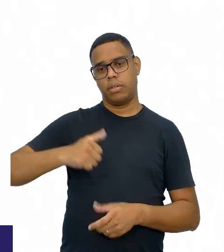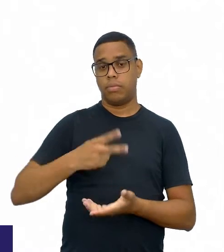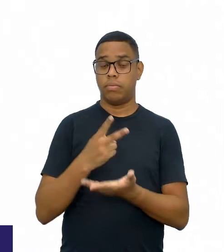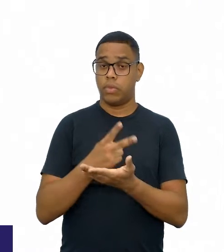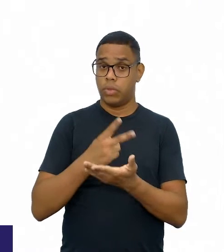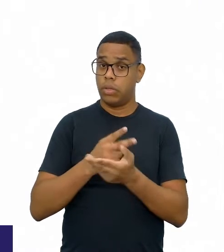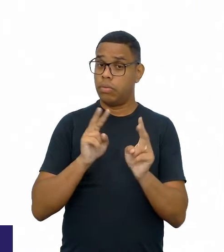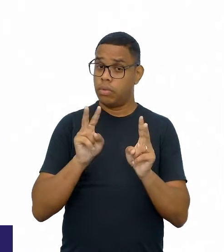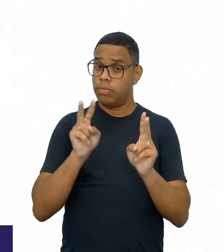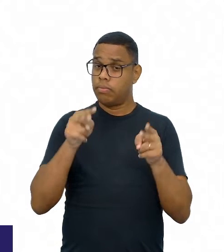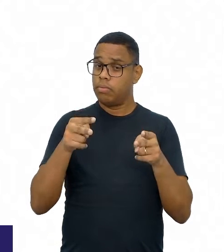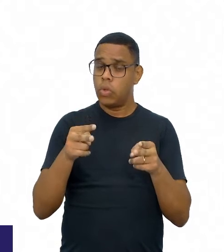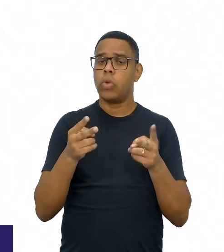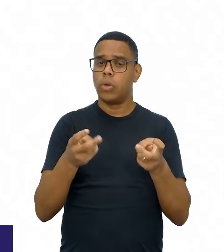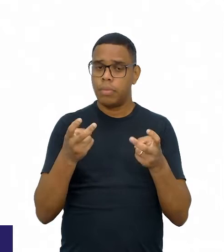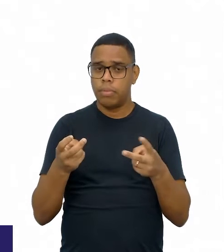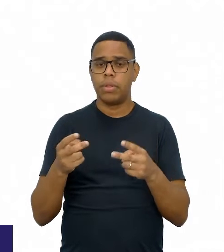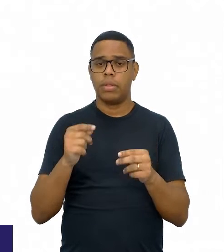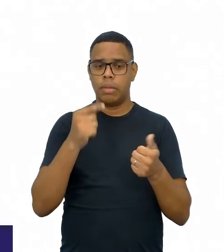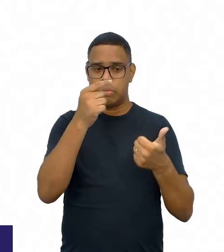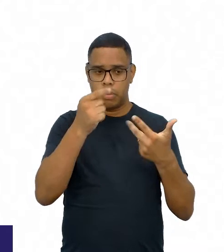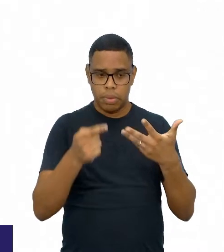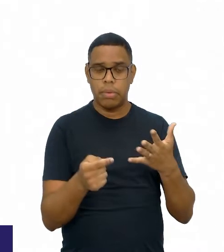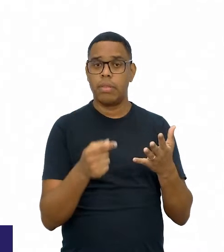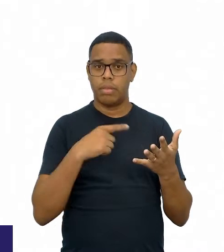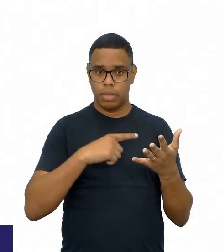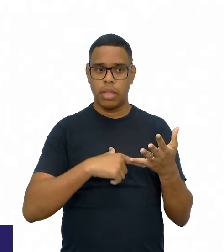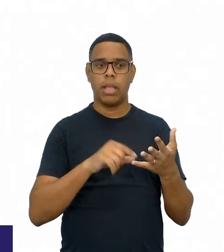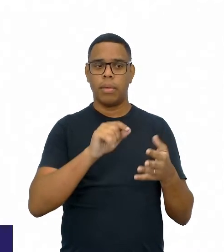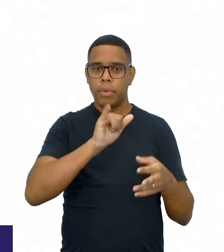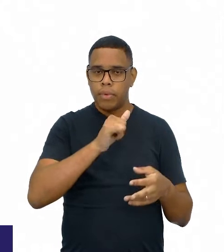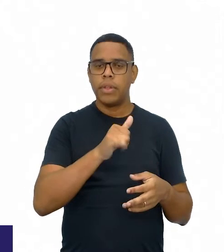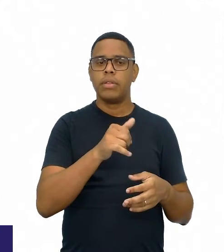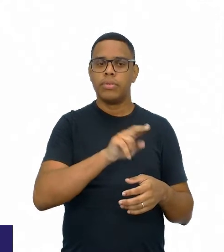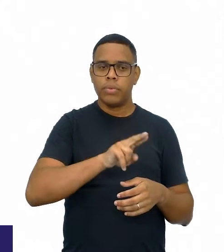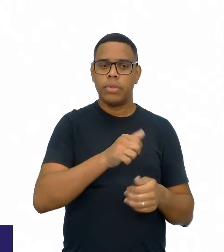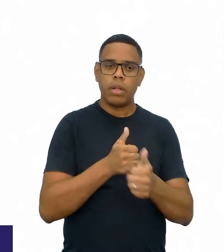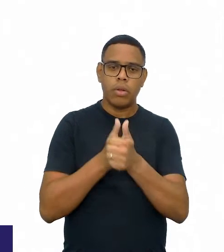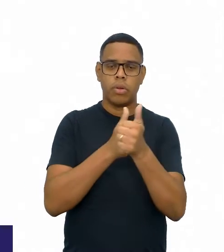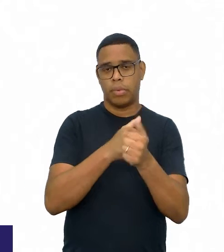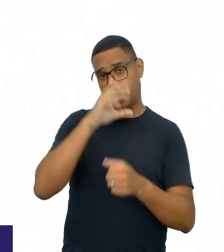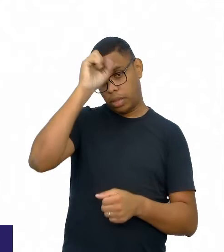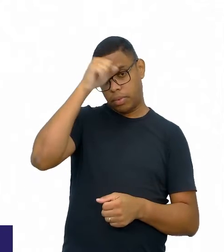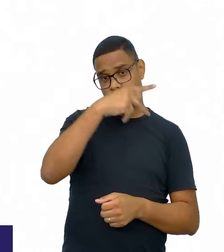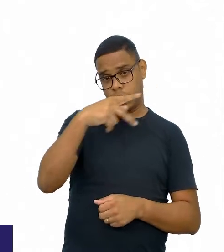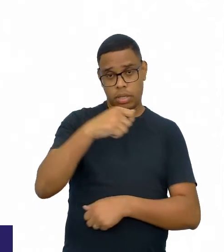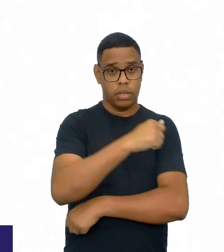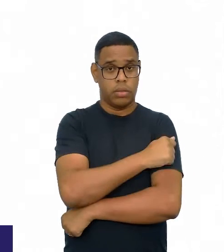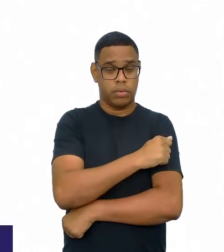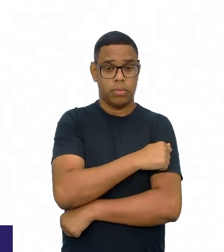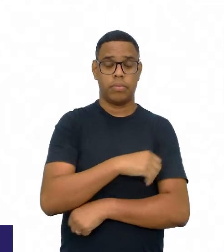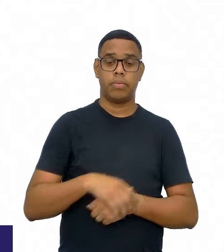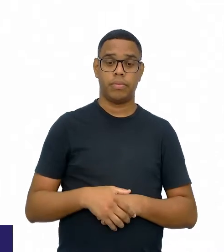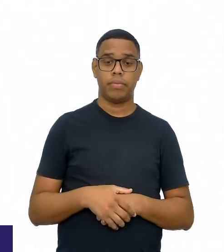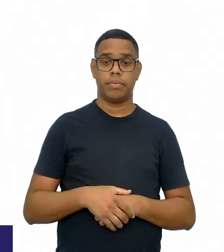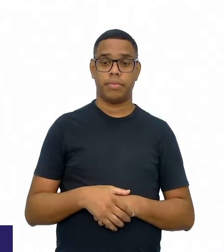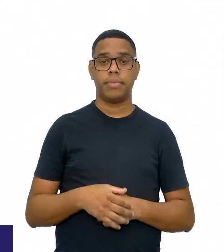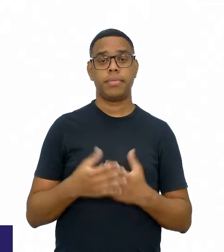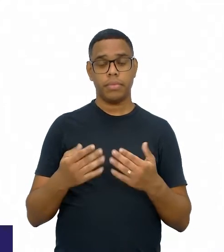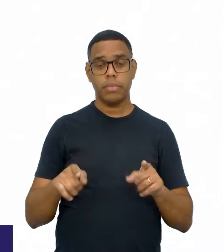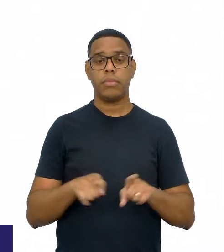sempre com a visão de observar os instrumentos que dispomos para acompanhar as aprendizagens dos estudantes e,